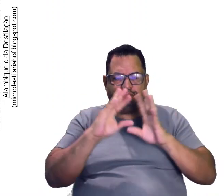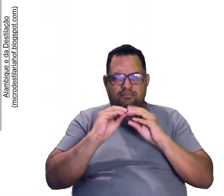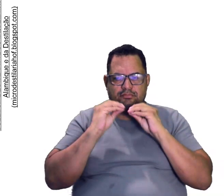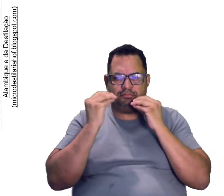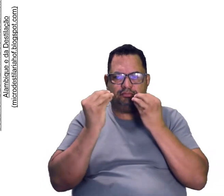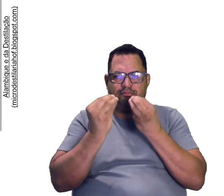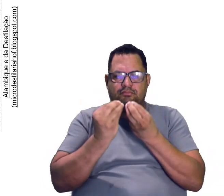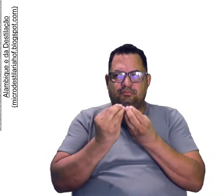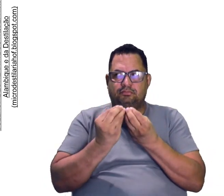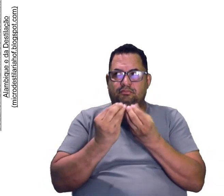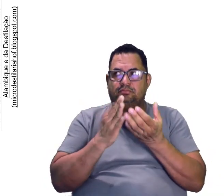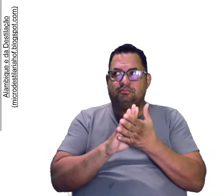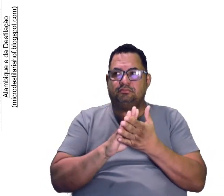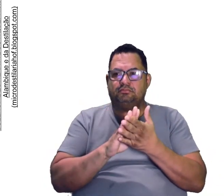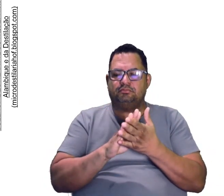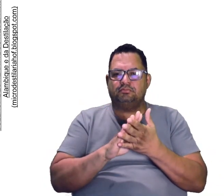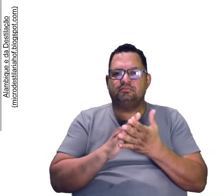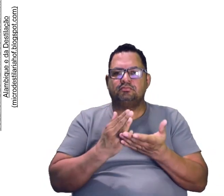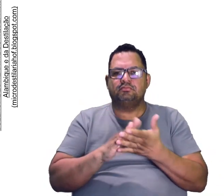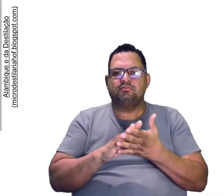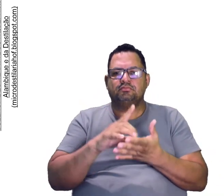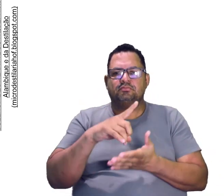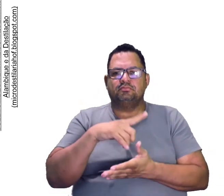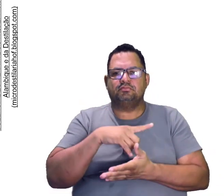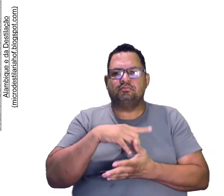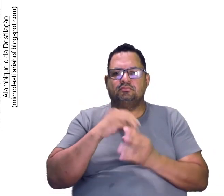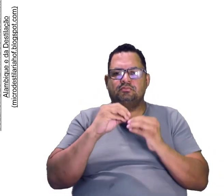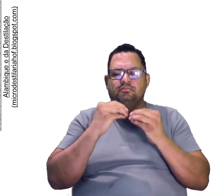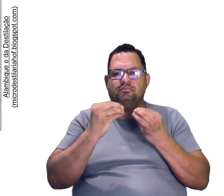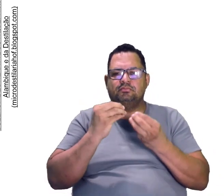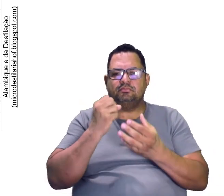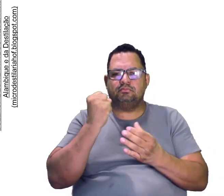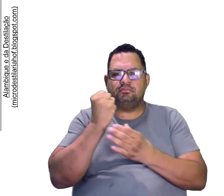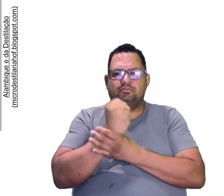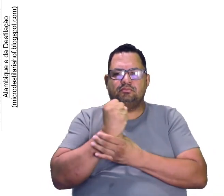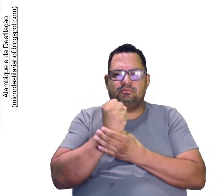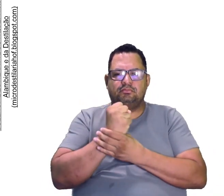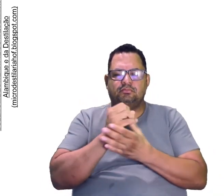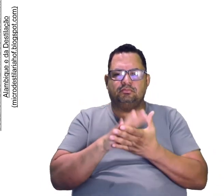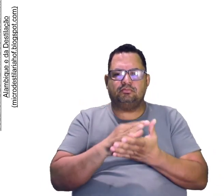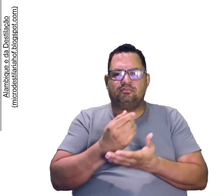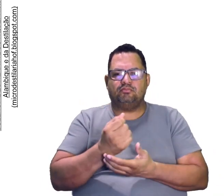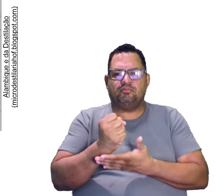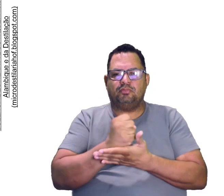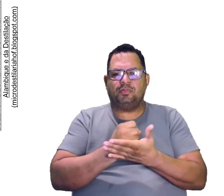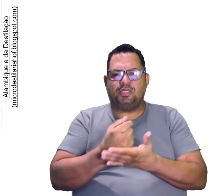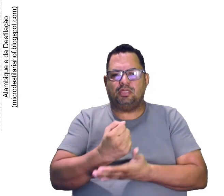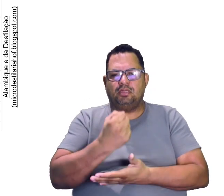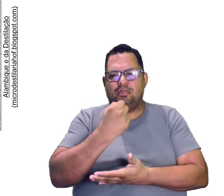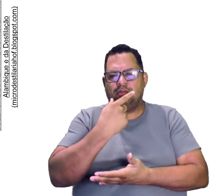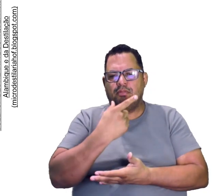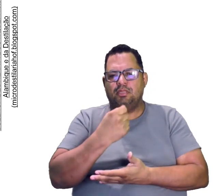substâncias a partir de extrato, obter substâncias que garantissem, como o elixir, a longa